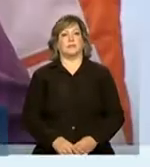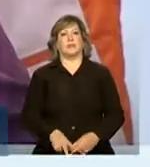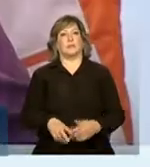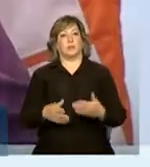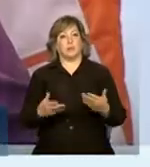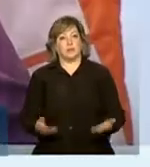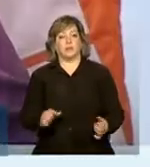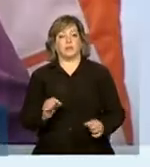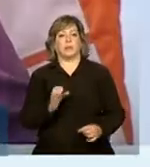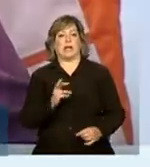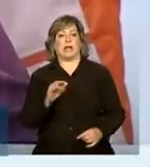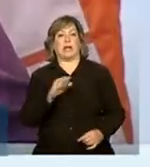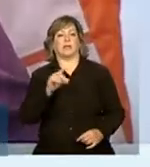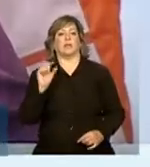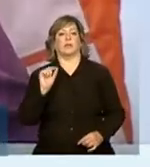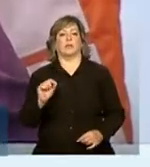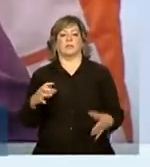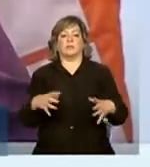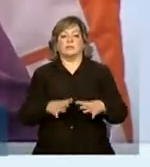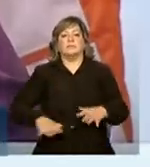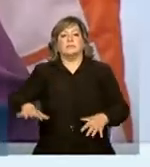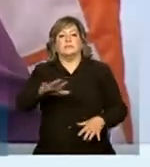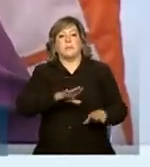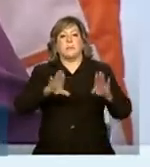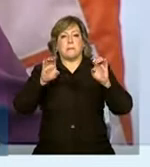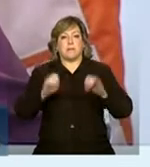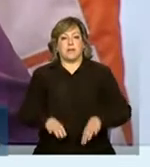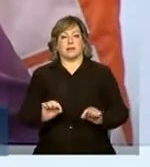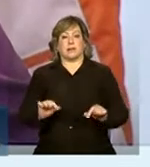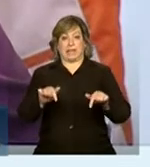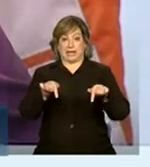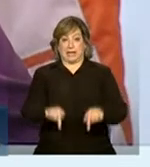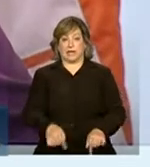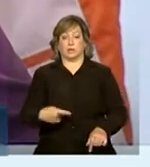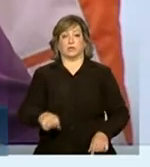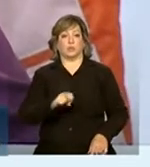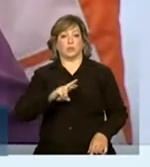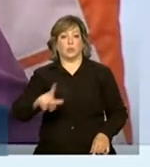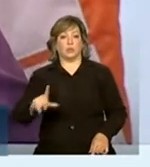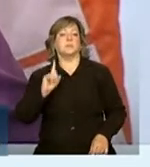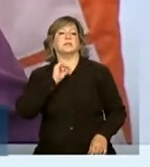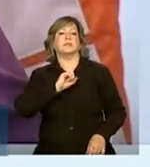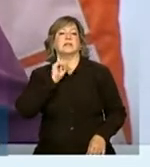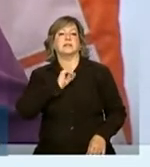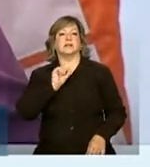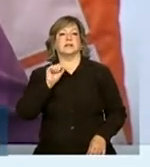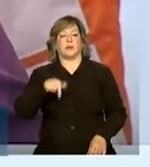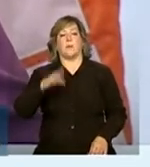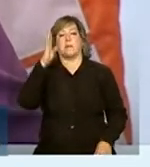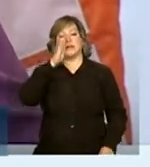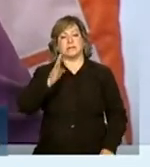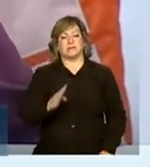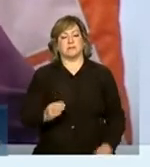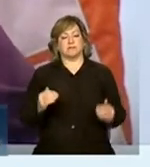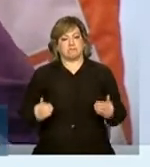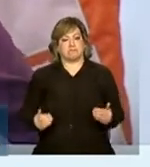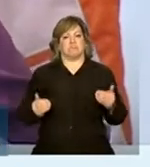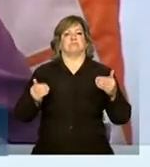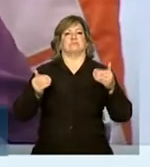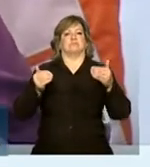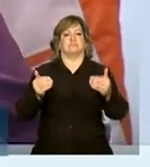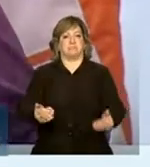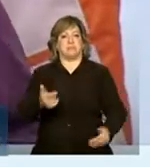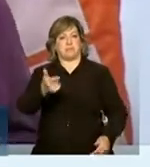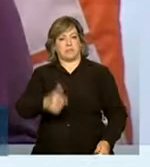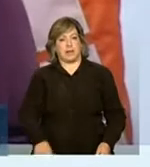portanto, com a criação de um ambiente propício, aqui no sul de Minas, o Brasil dá mais um passo